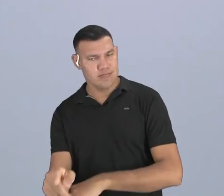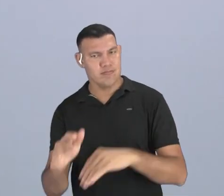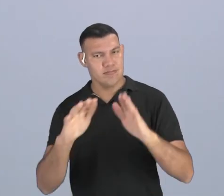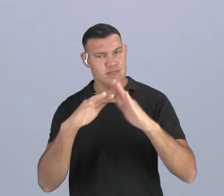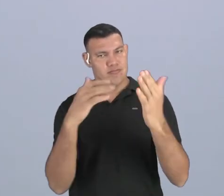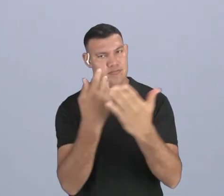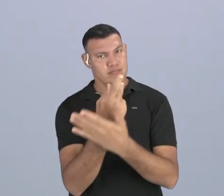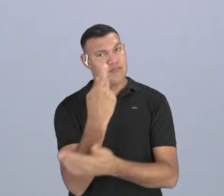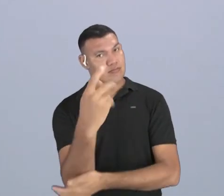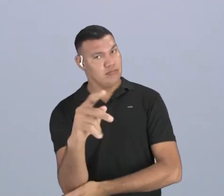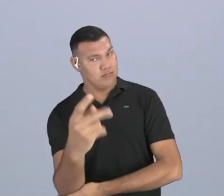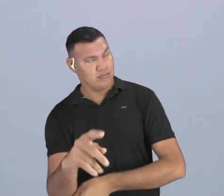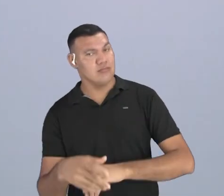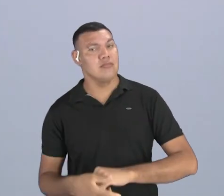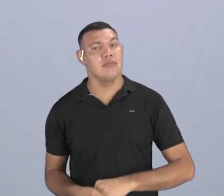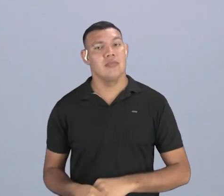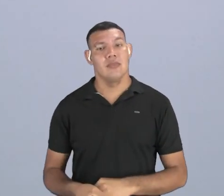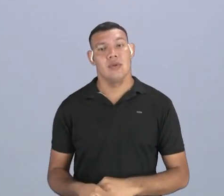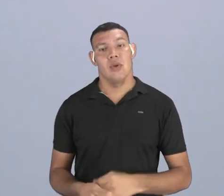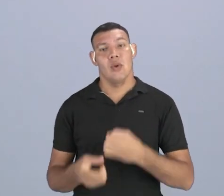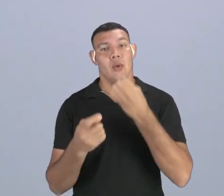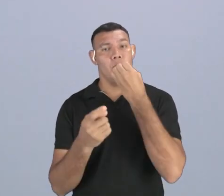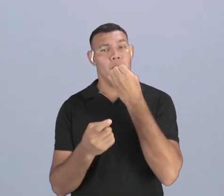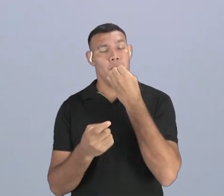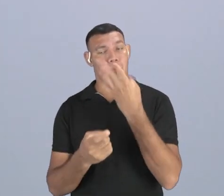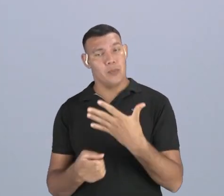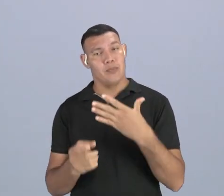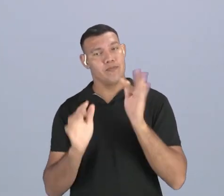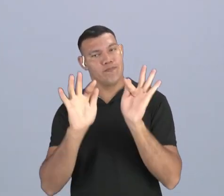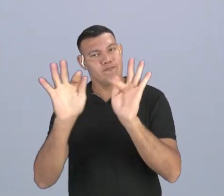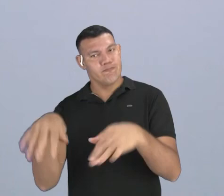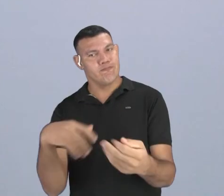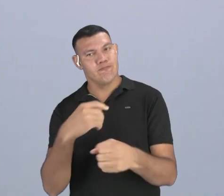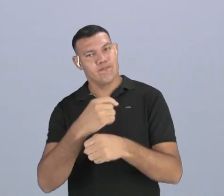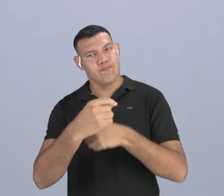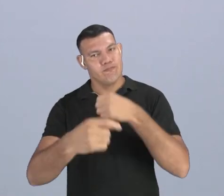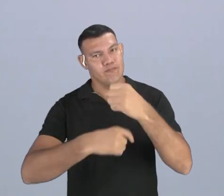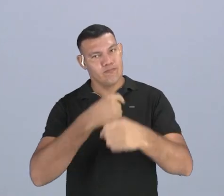escola. Então, bom final de ano letivo a todos,